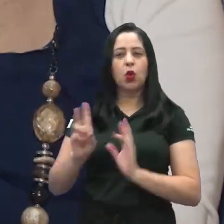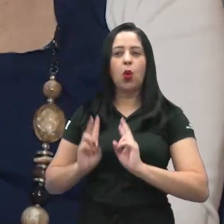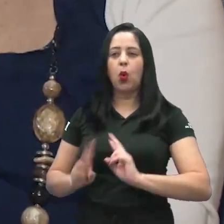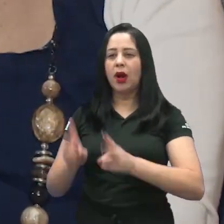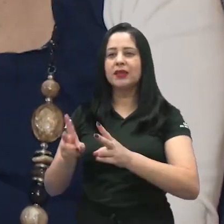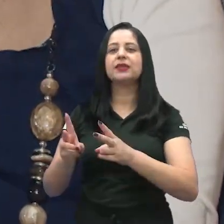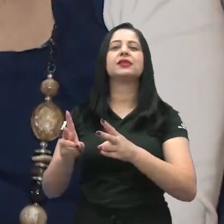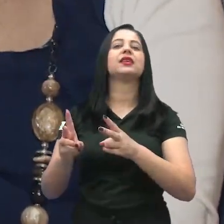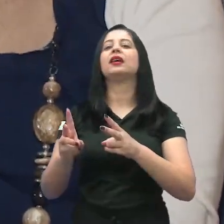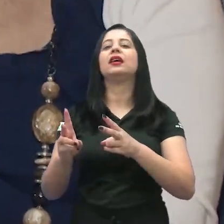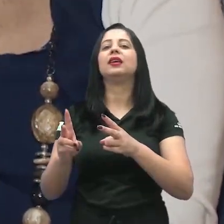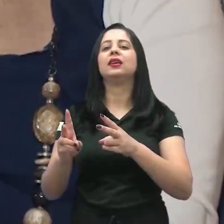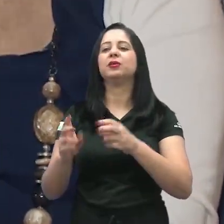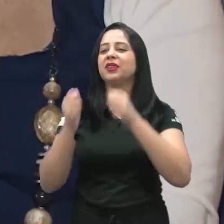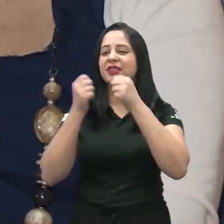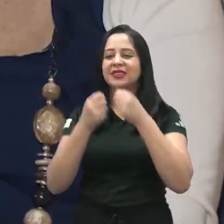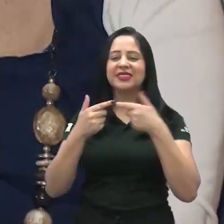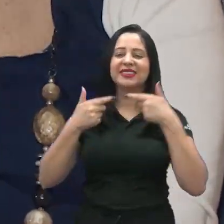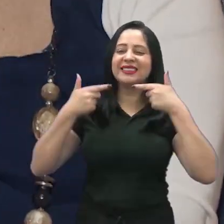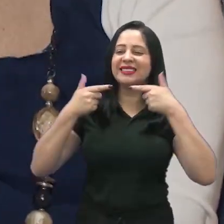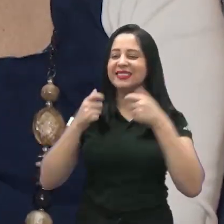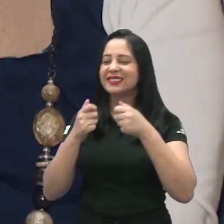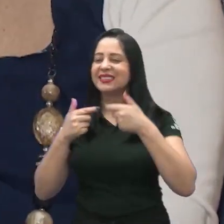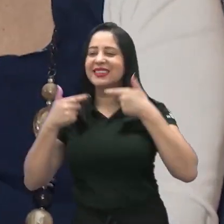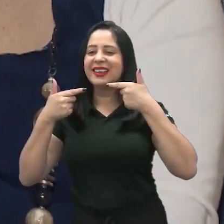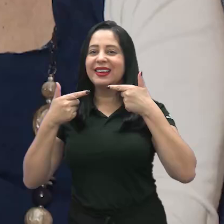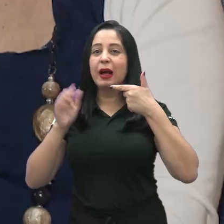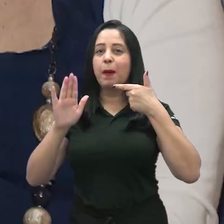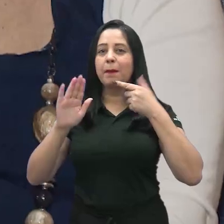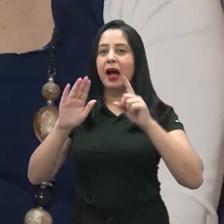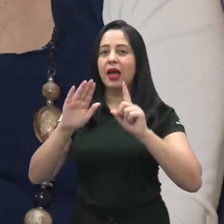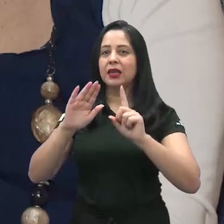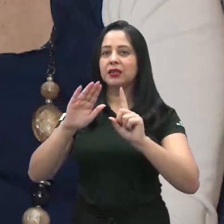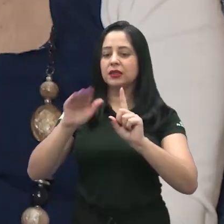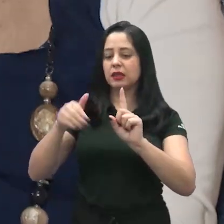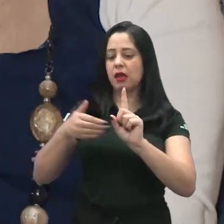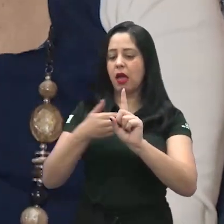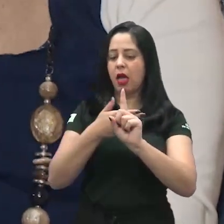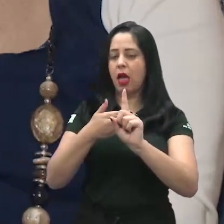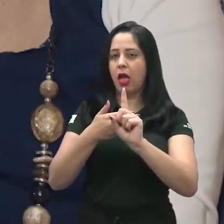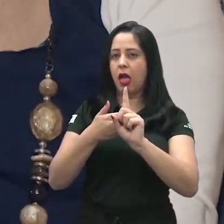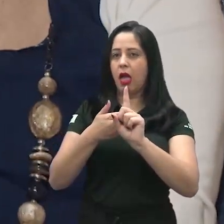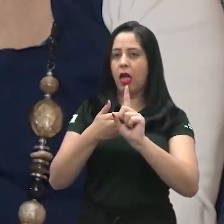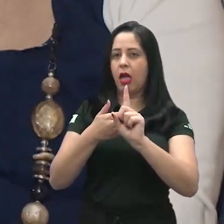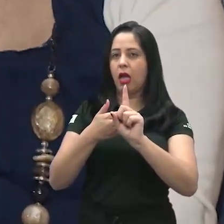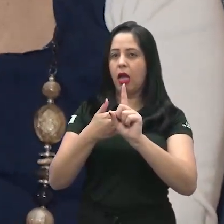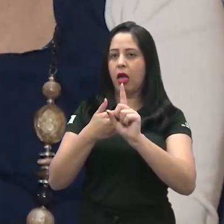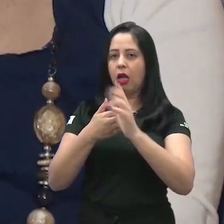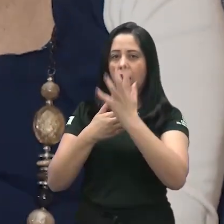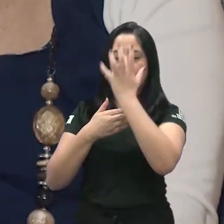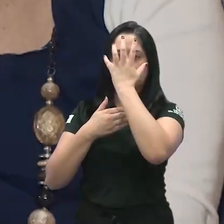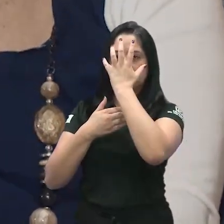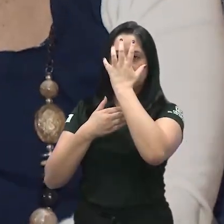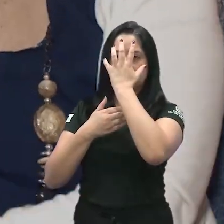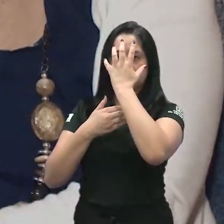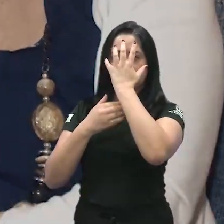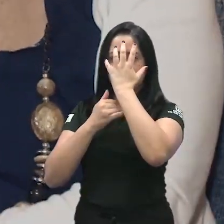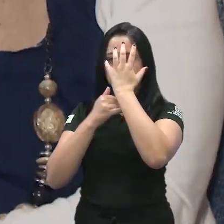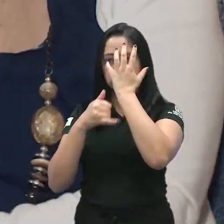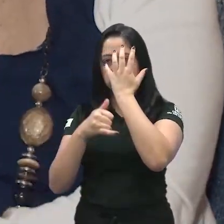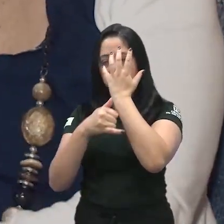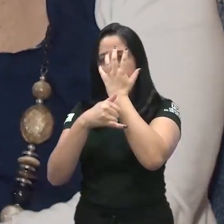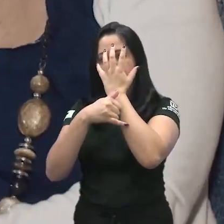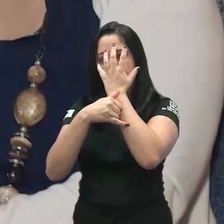na balada, que está rindo, mas é um riso falso. É o riso da depressão, é o riso da fuga.